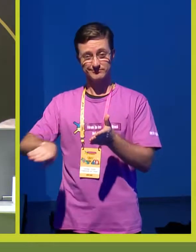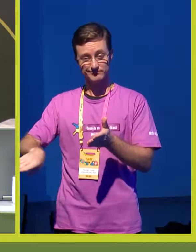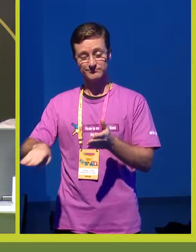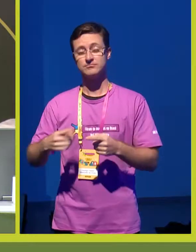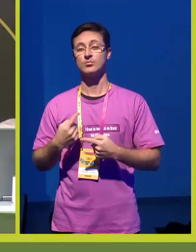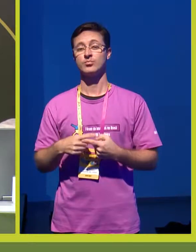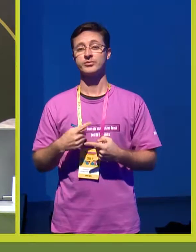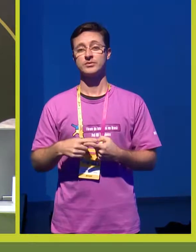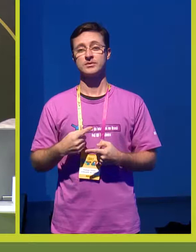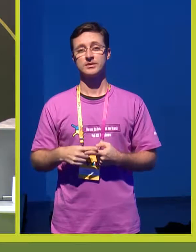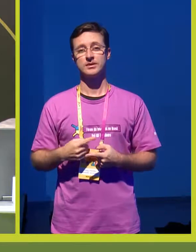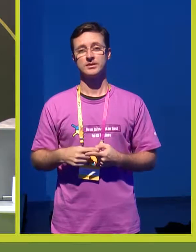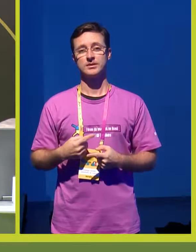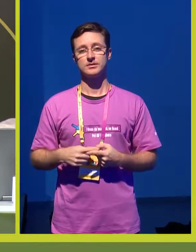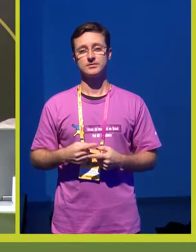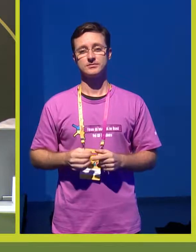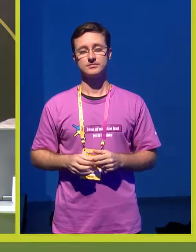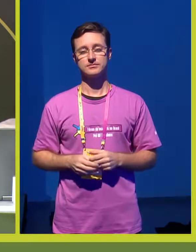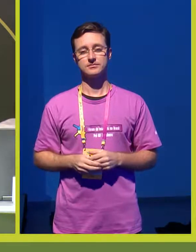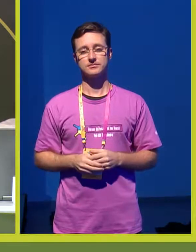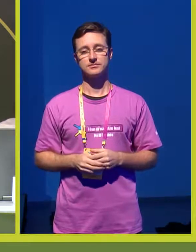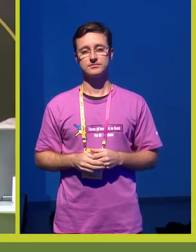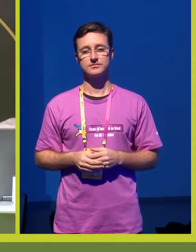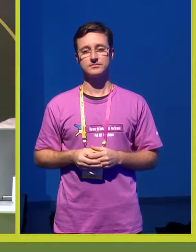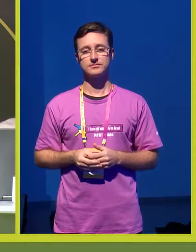razão do...